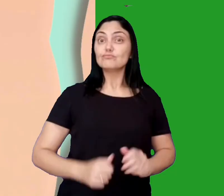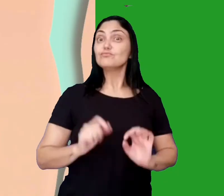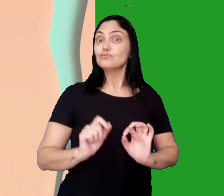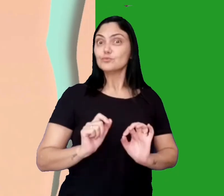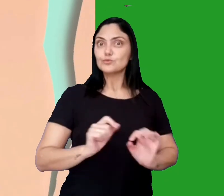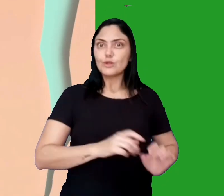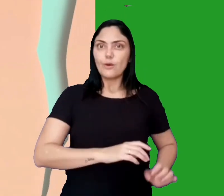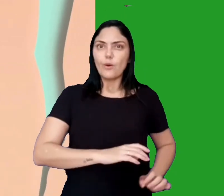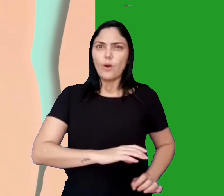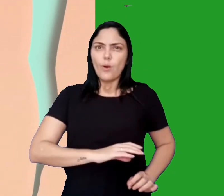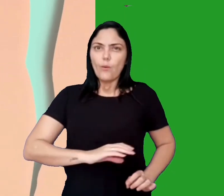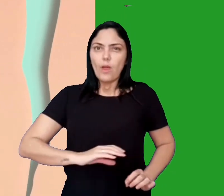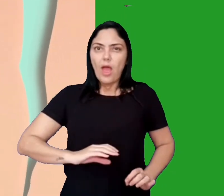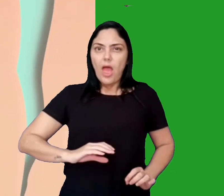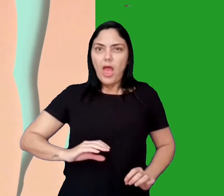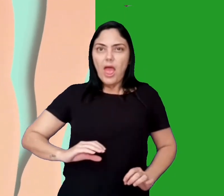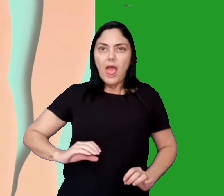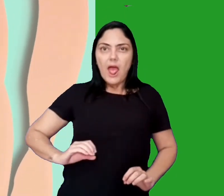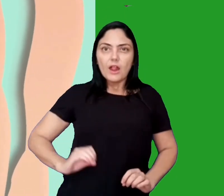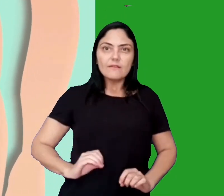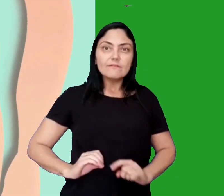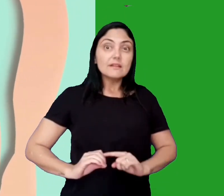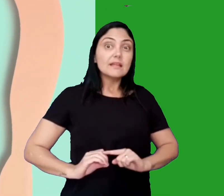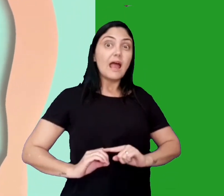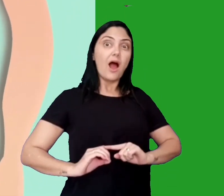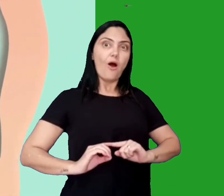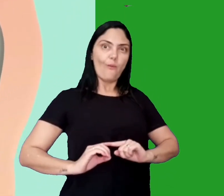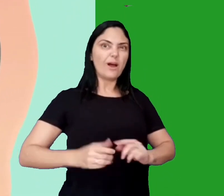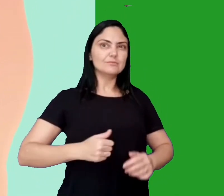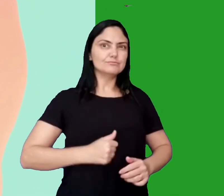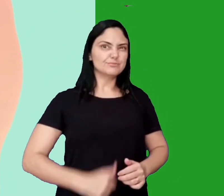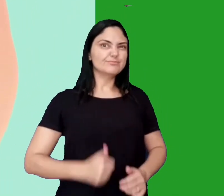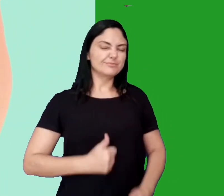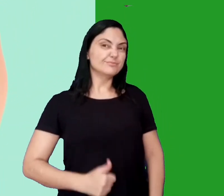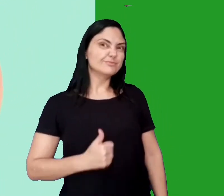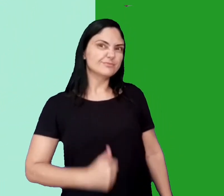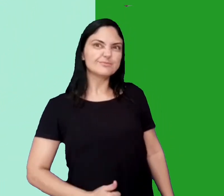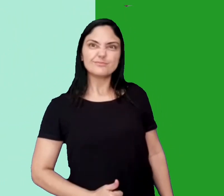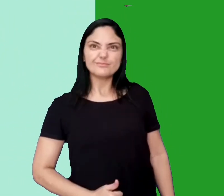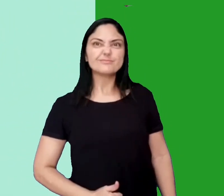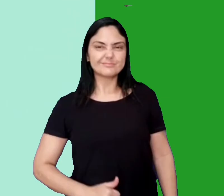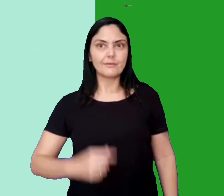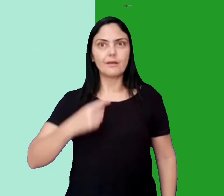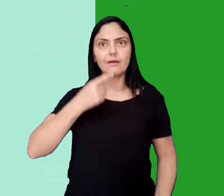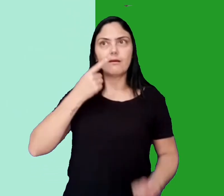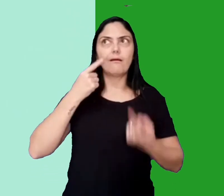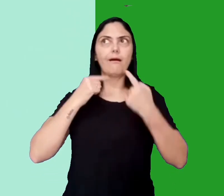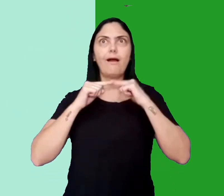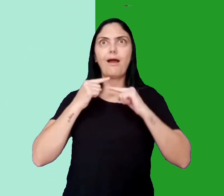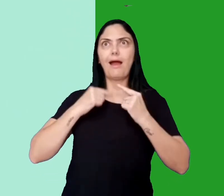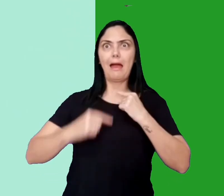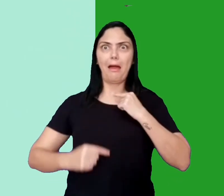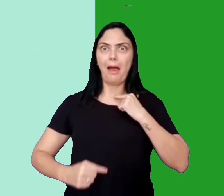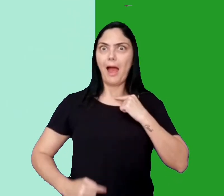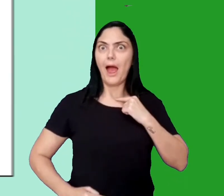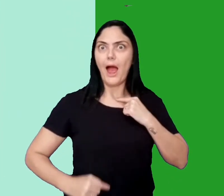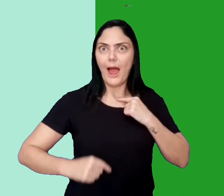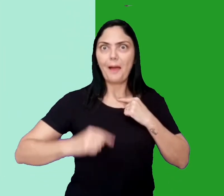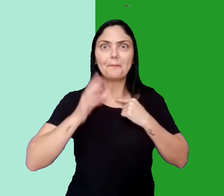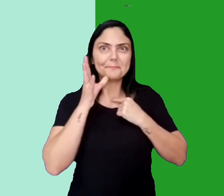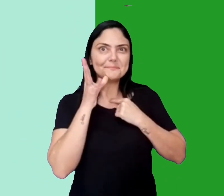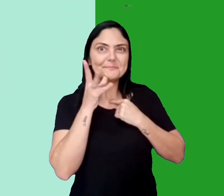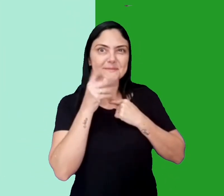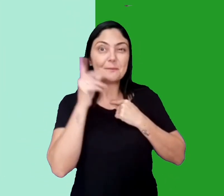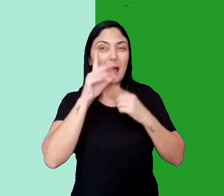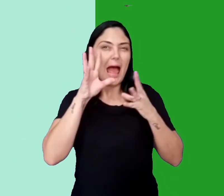então encaminhado para o reto, parte final do intestino grosso, até que seja eliminado lá pelas fezes. É um longo caminho percorrido, não é mesmo?